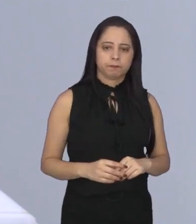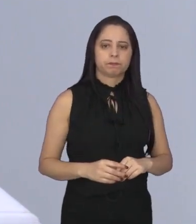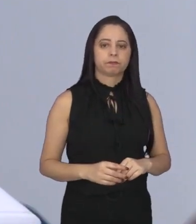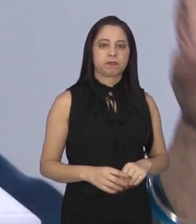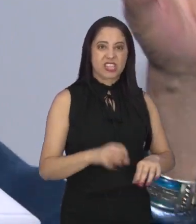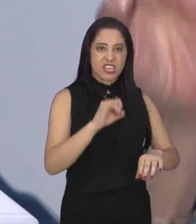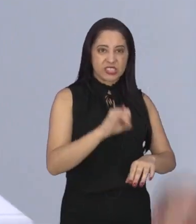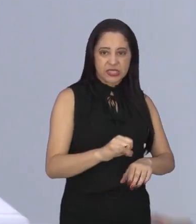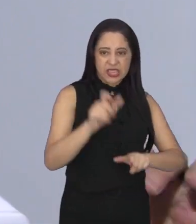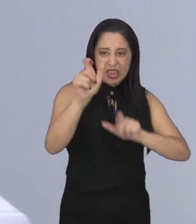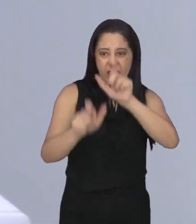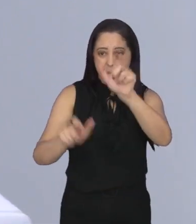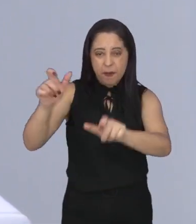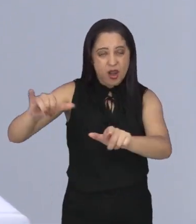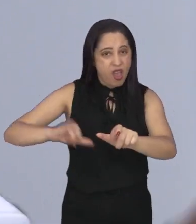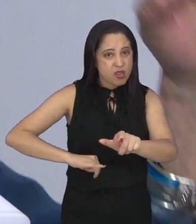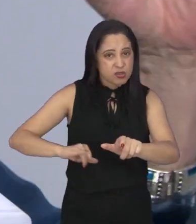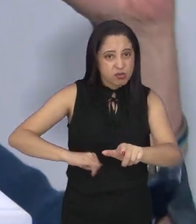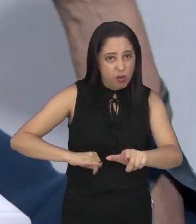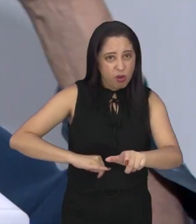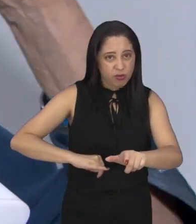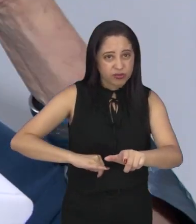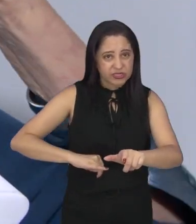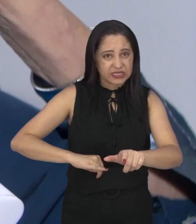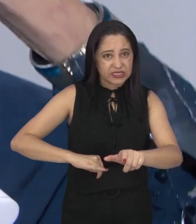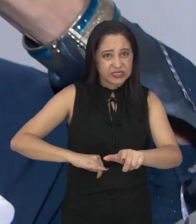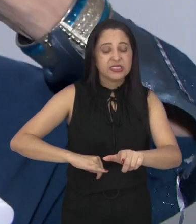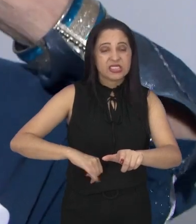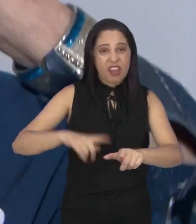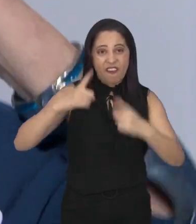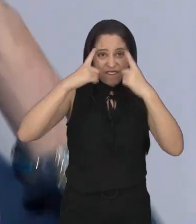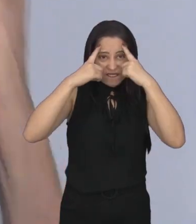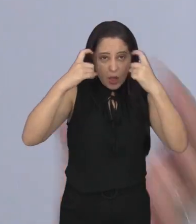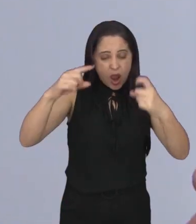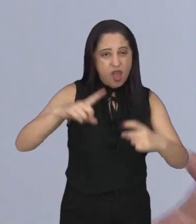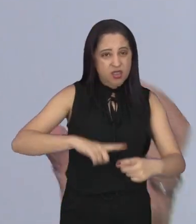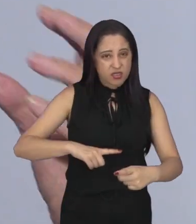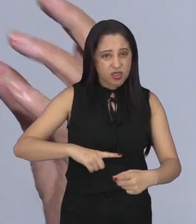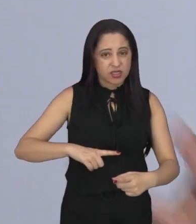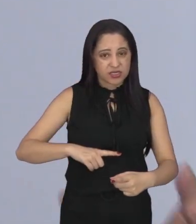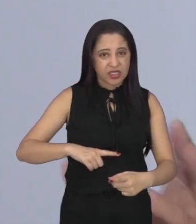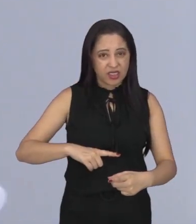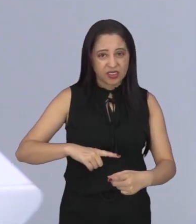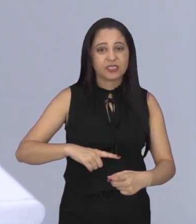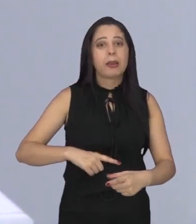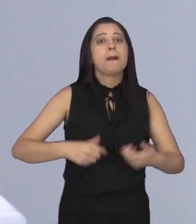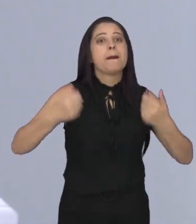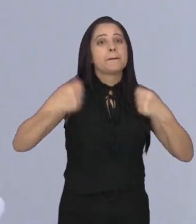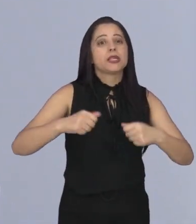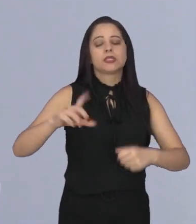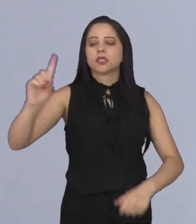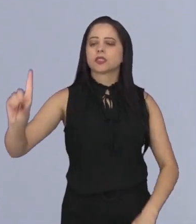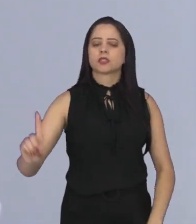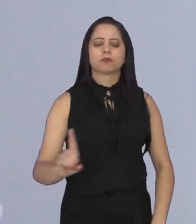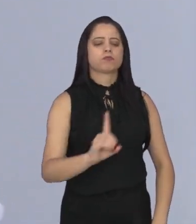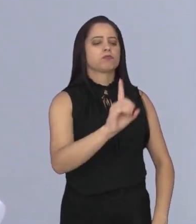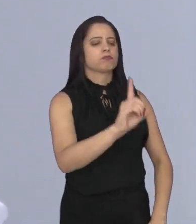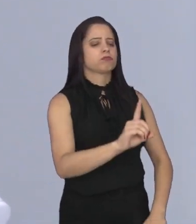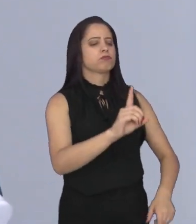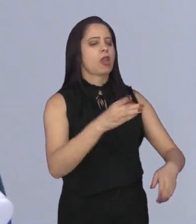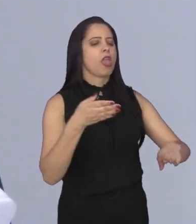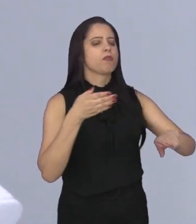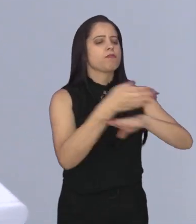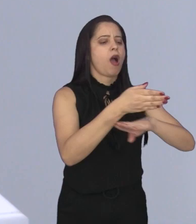estão sendo mal cuidadas, se estão vendo que o serviço não é de qualidade, tem que pegar todos